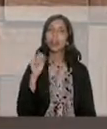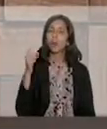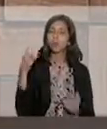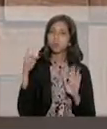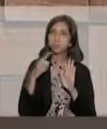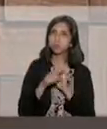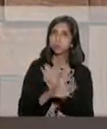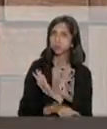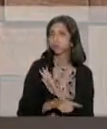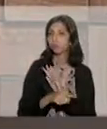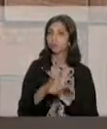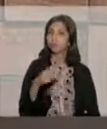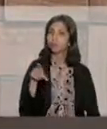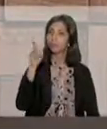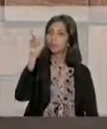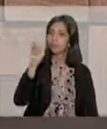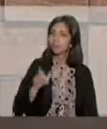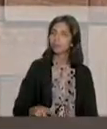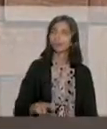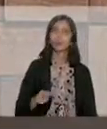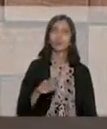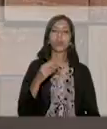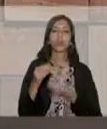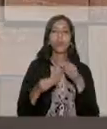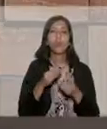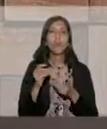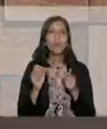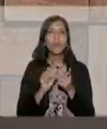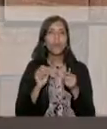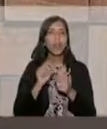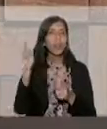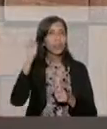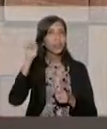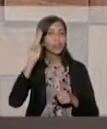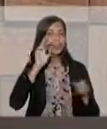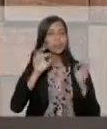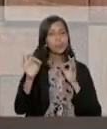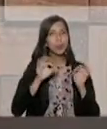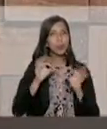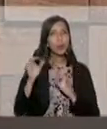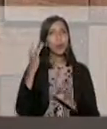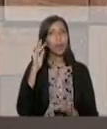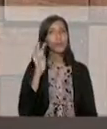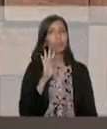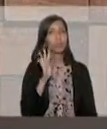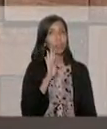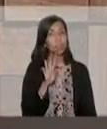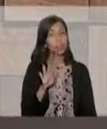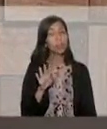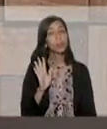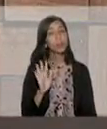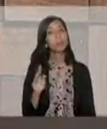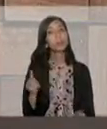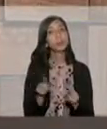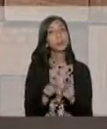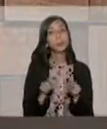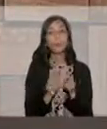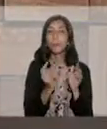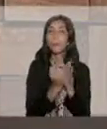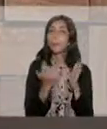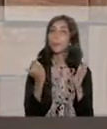o aprofundamento dos personagens, principalmente, da construção das histórias, eu acho que foi muito interessante. Fora,